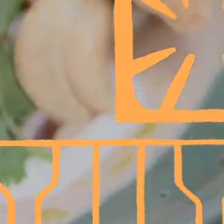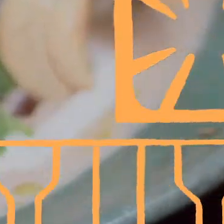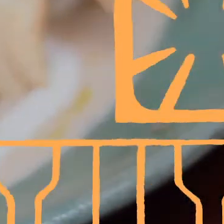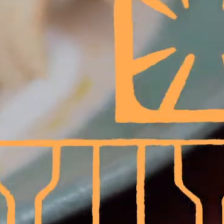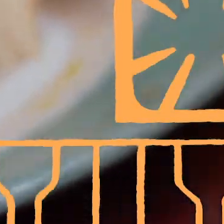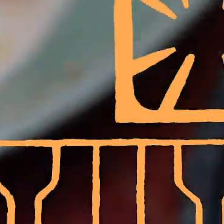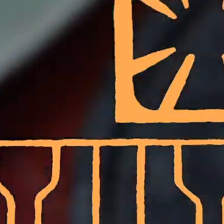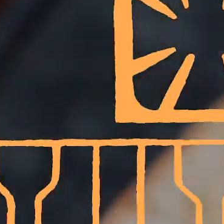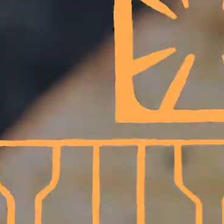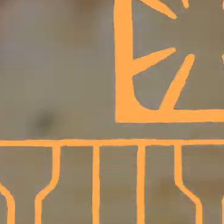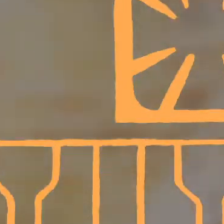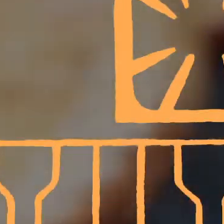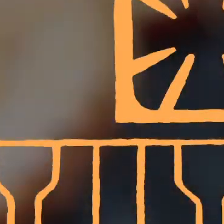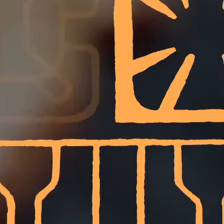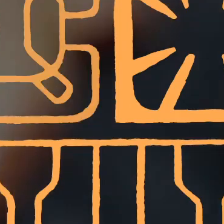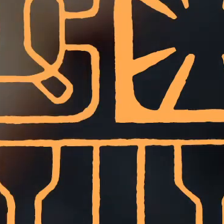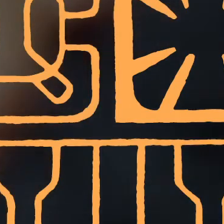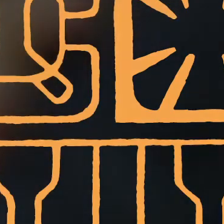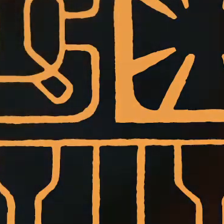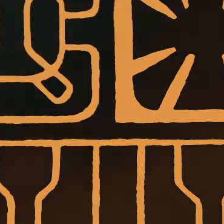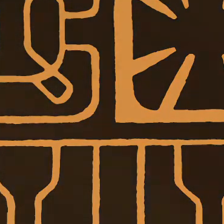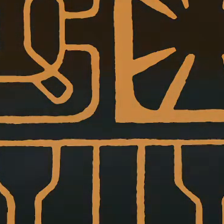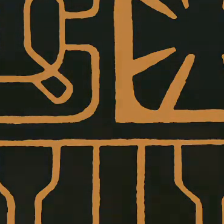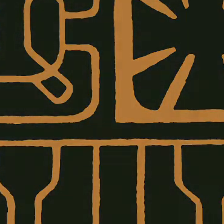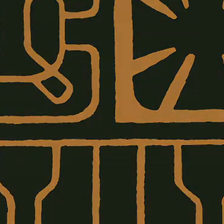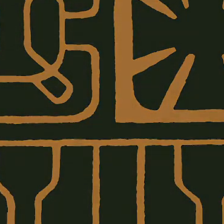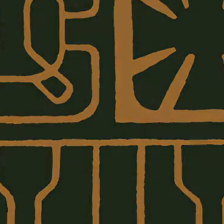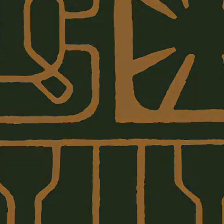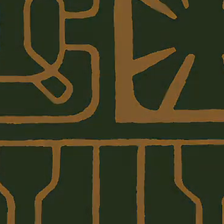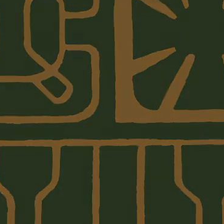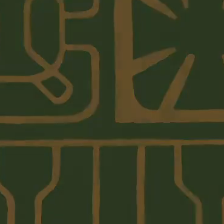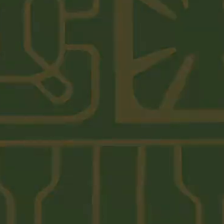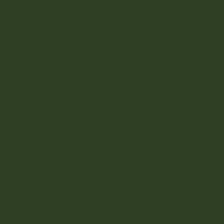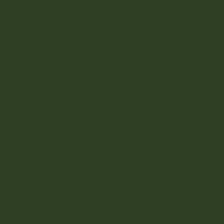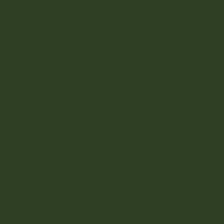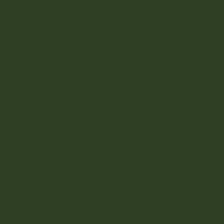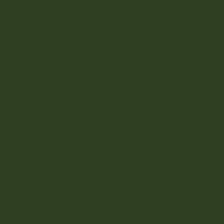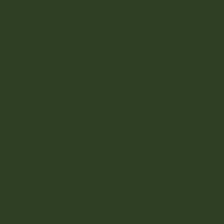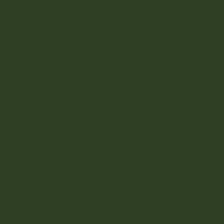Peraí, açaí, flor de brócolis,